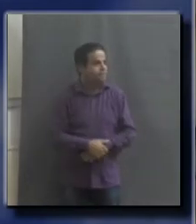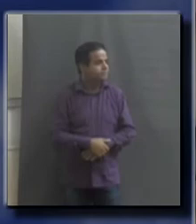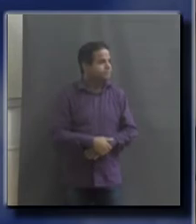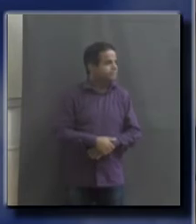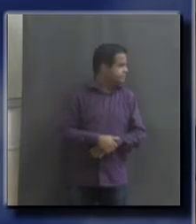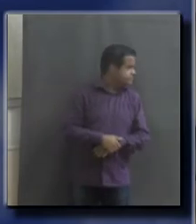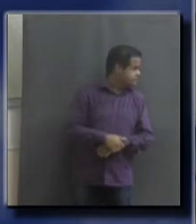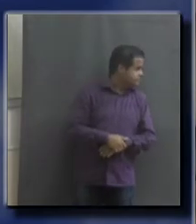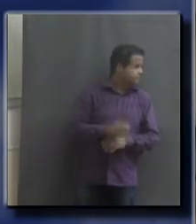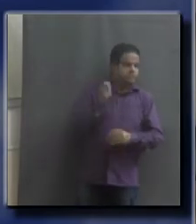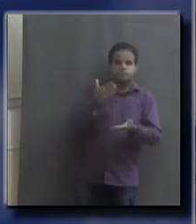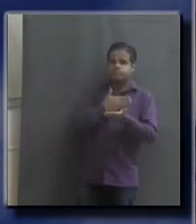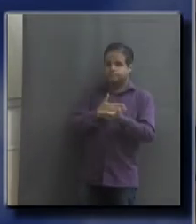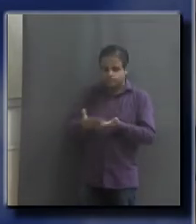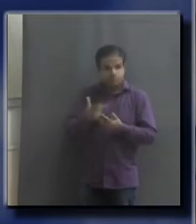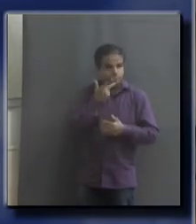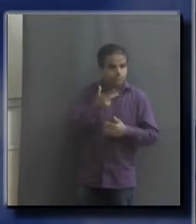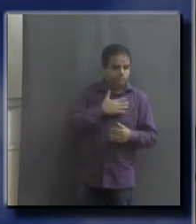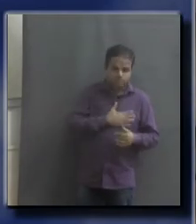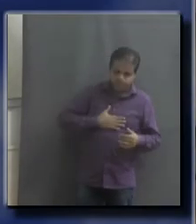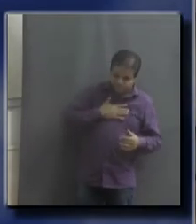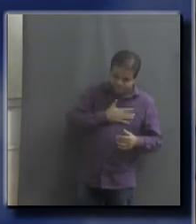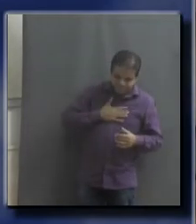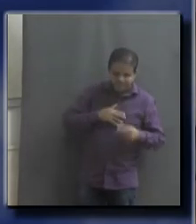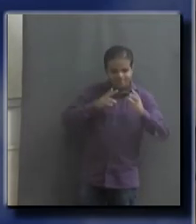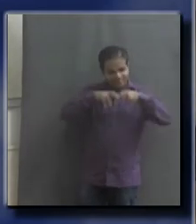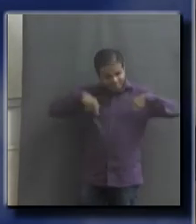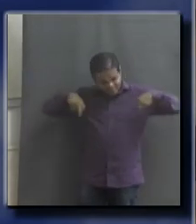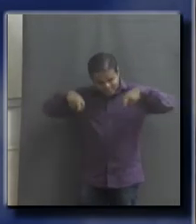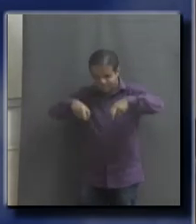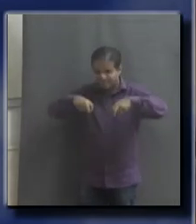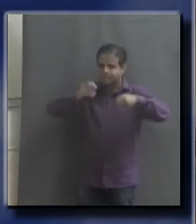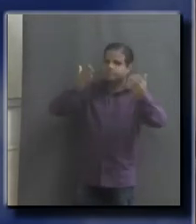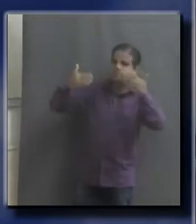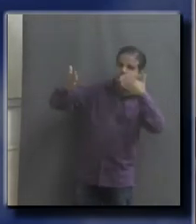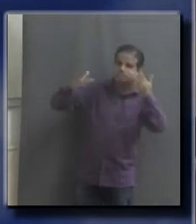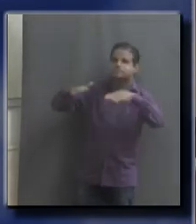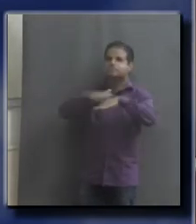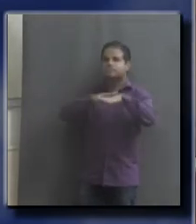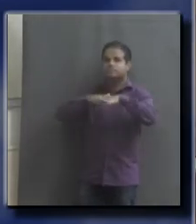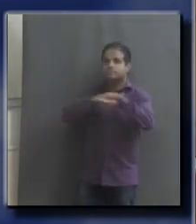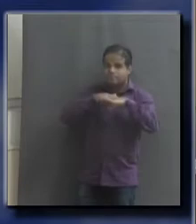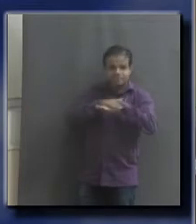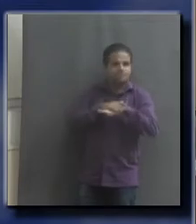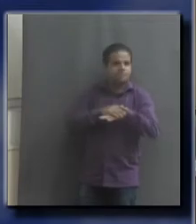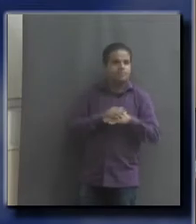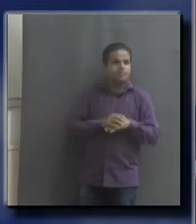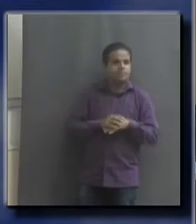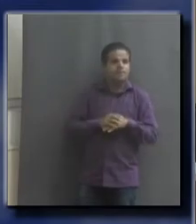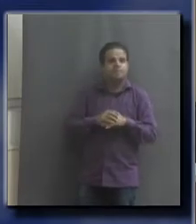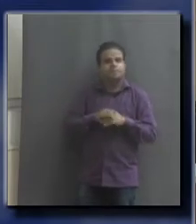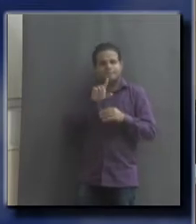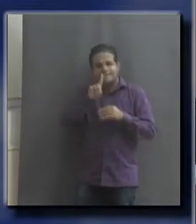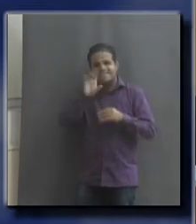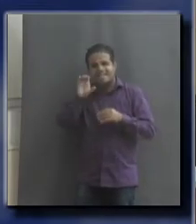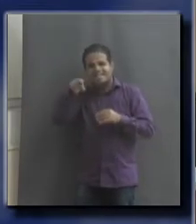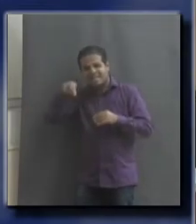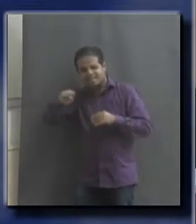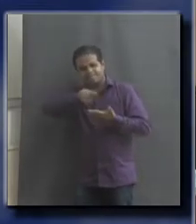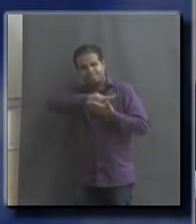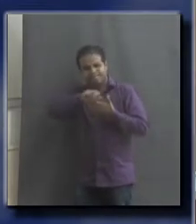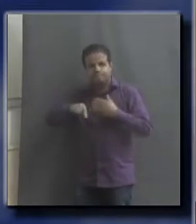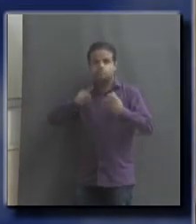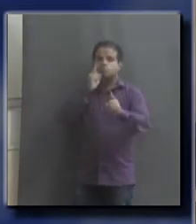Queria começar dizendo que é um prazer estar nessa mesa aqui das DCNs, né, enquanto